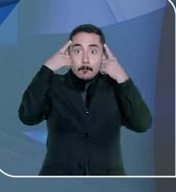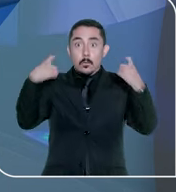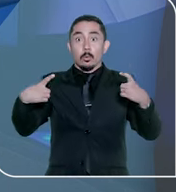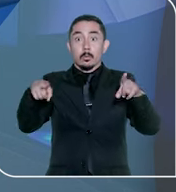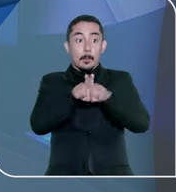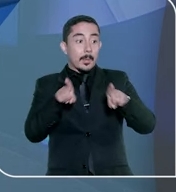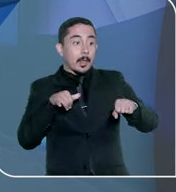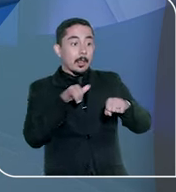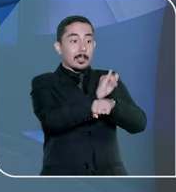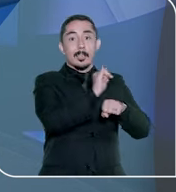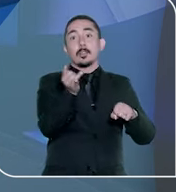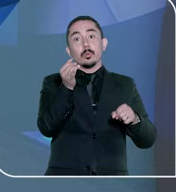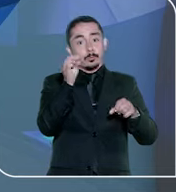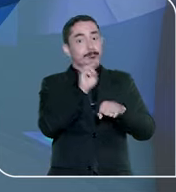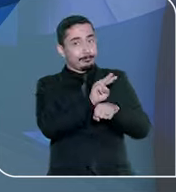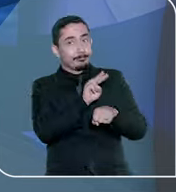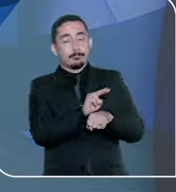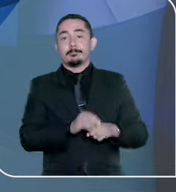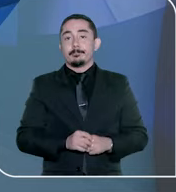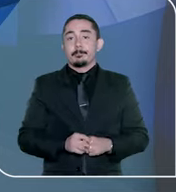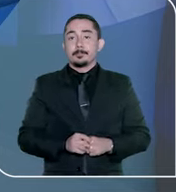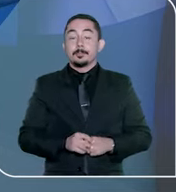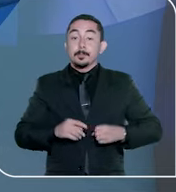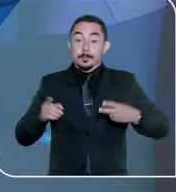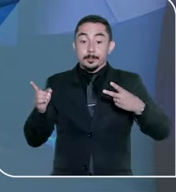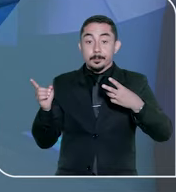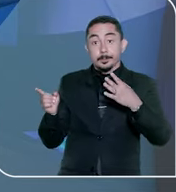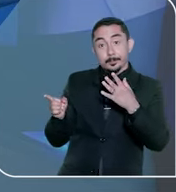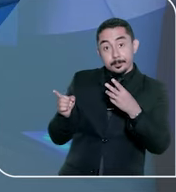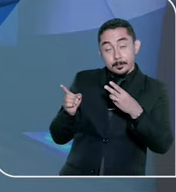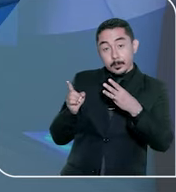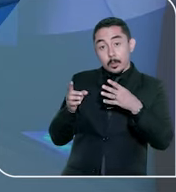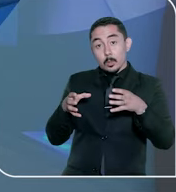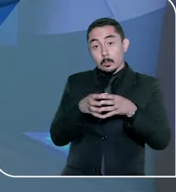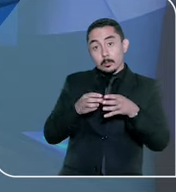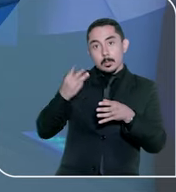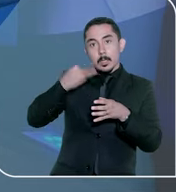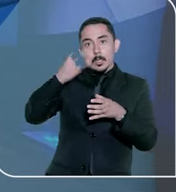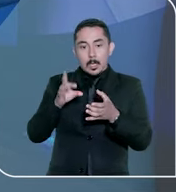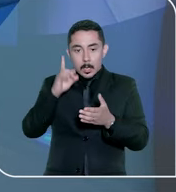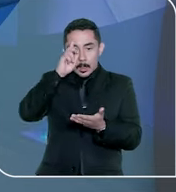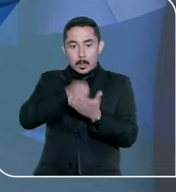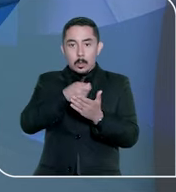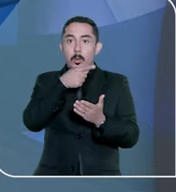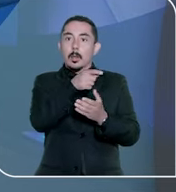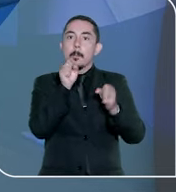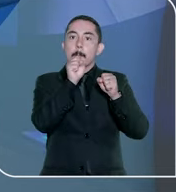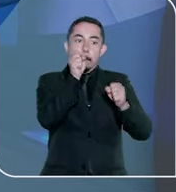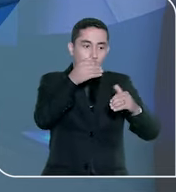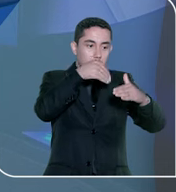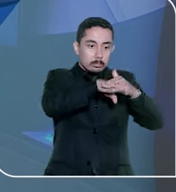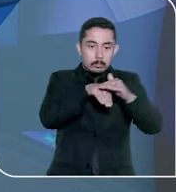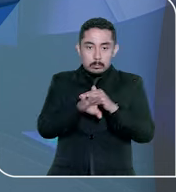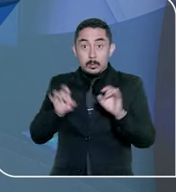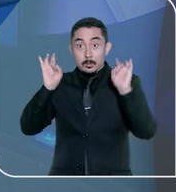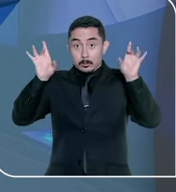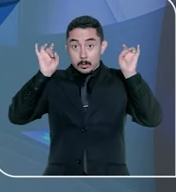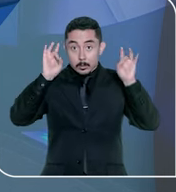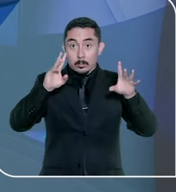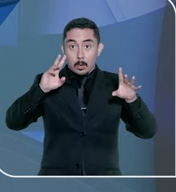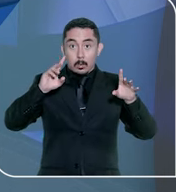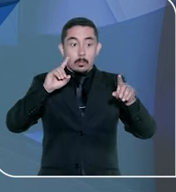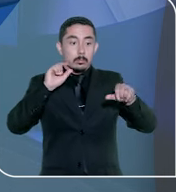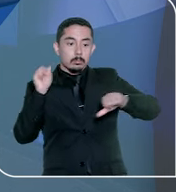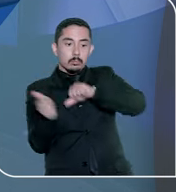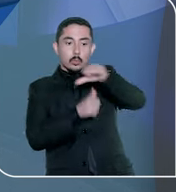o monitoramento eletrônico. Já a terceira turma decidiu que o espólio tem direito a valores da reserva especial revertidos